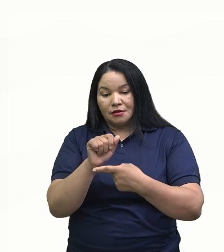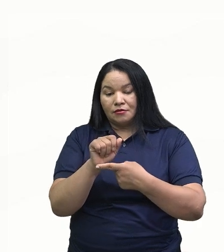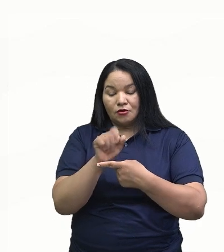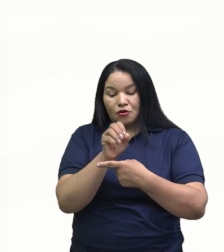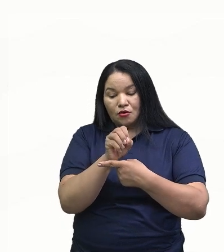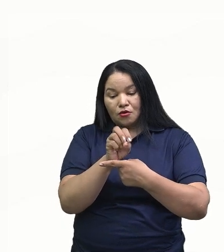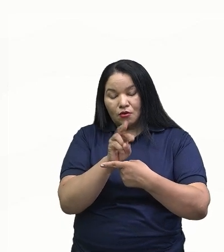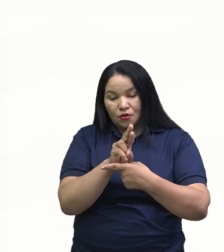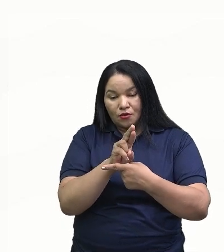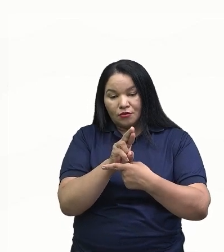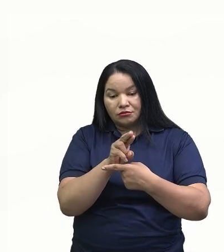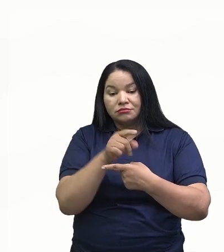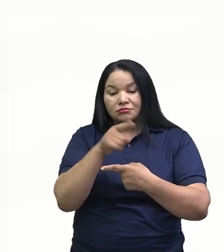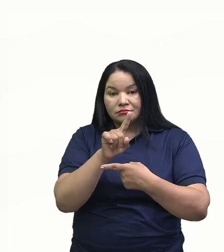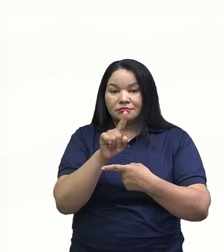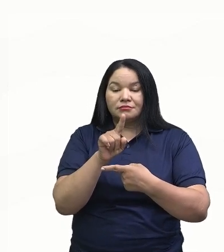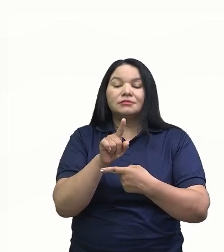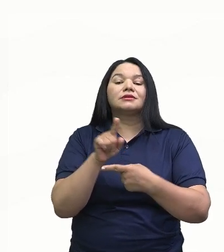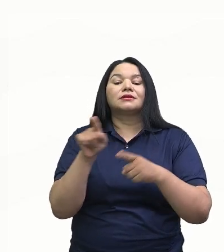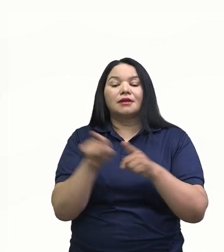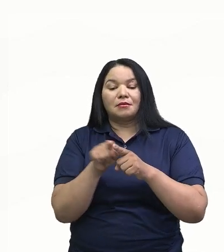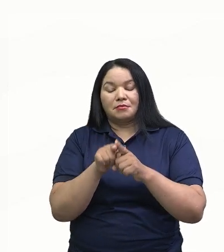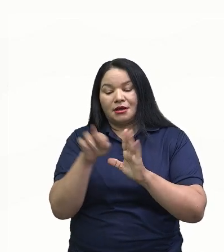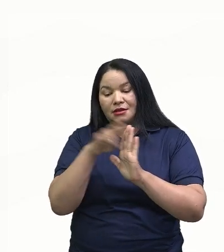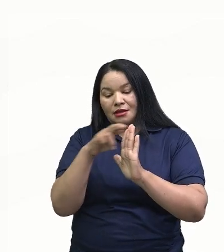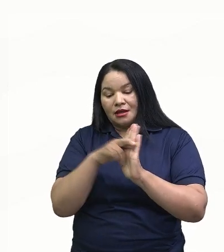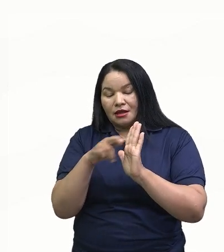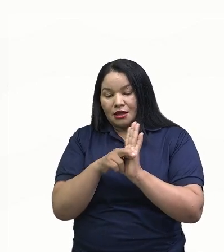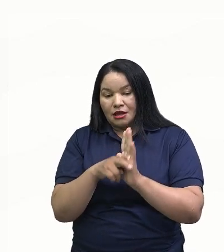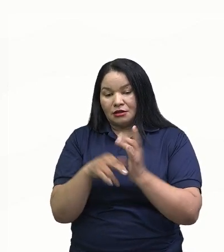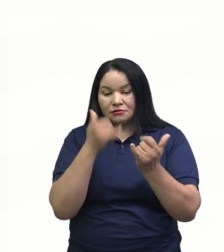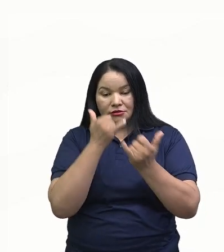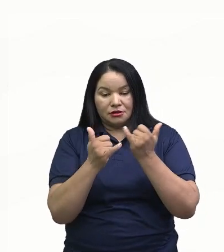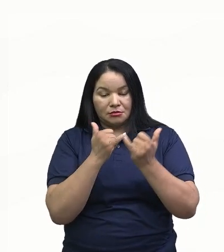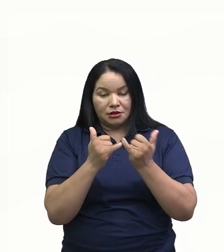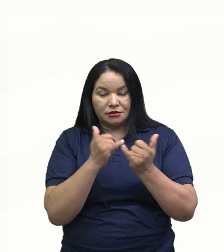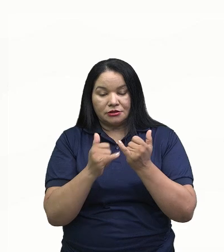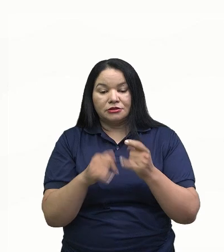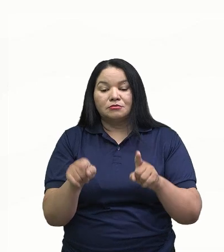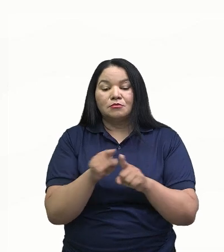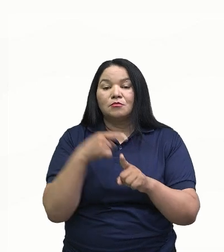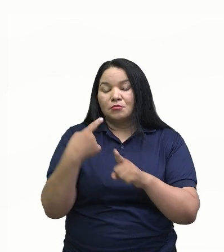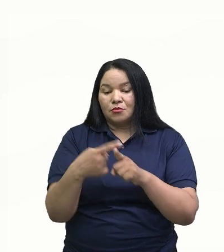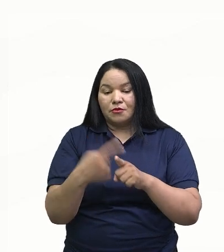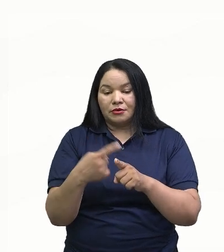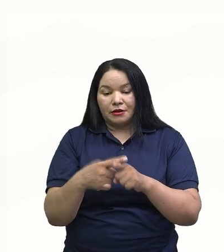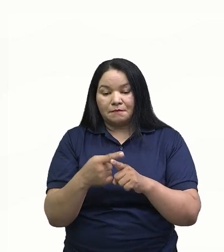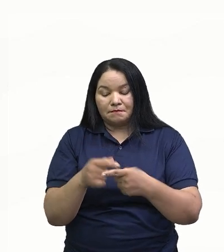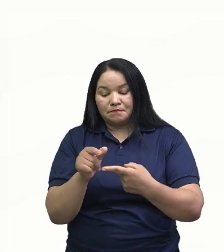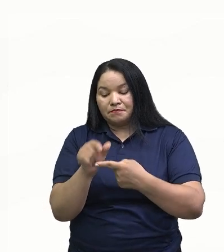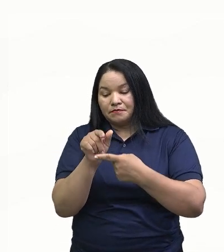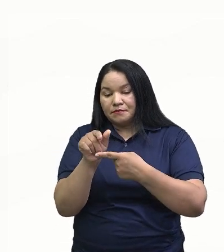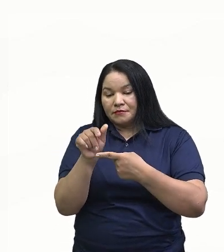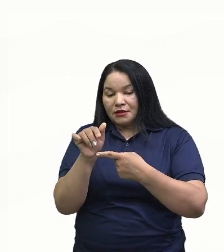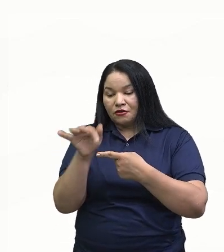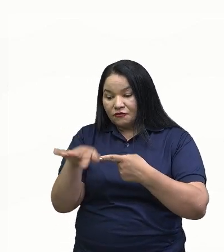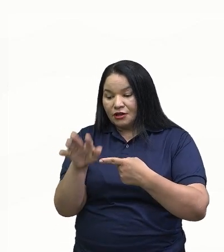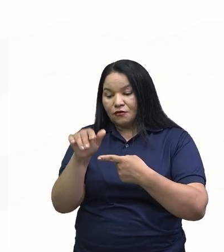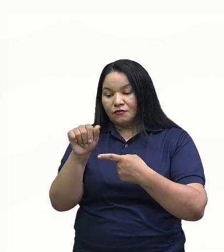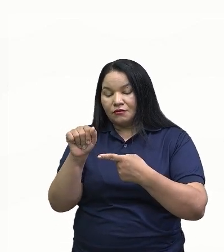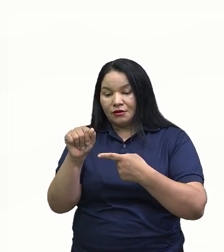segue ao mesmo questionamento, né? Que a última sílaba termina com